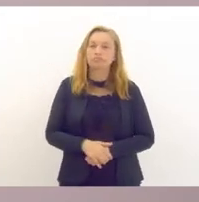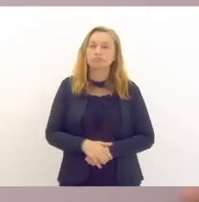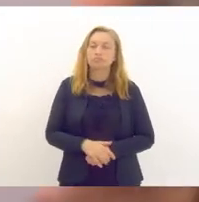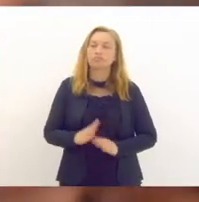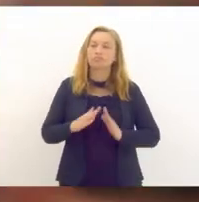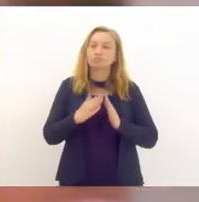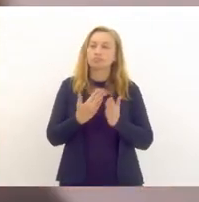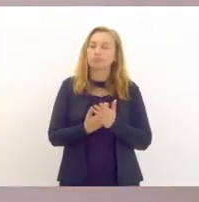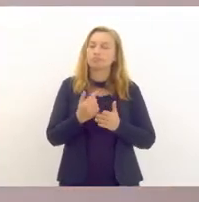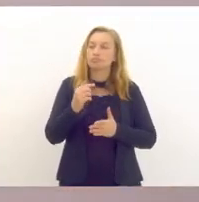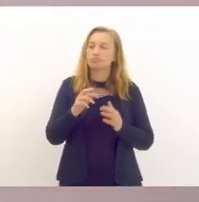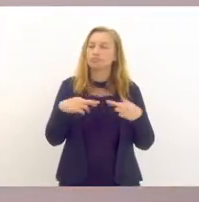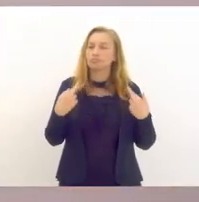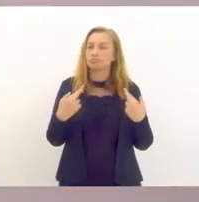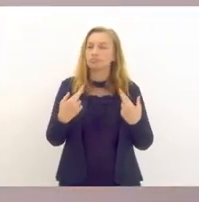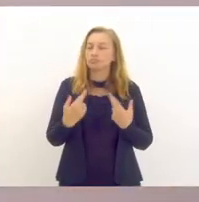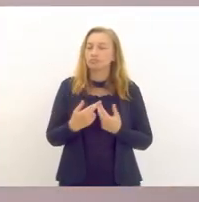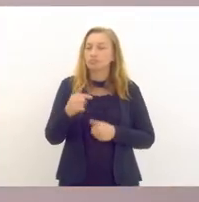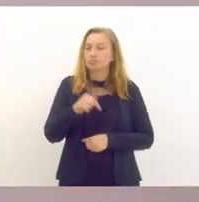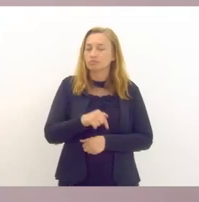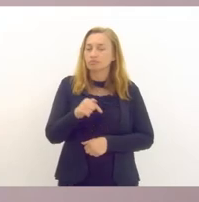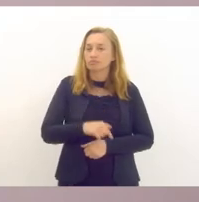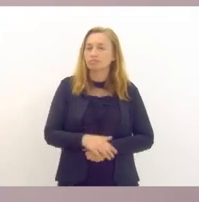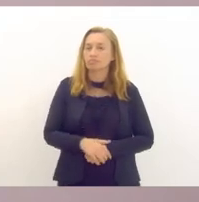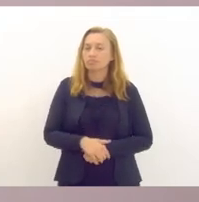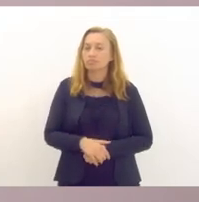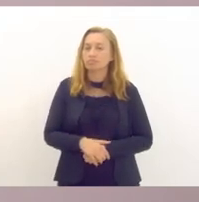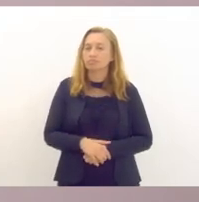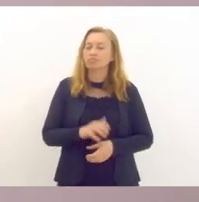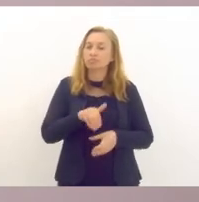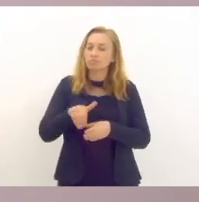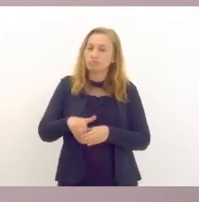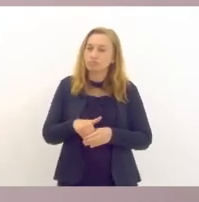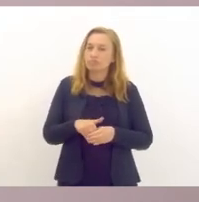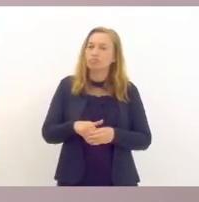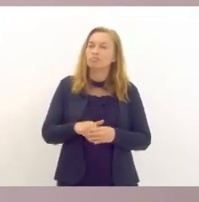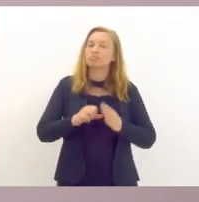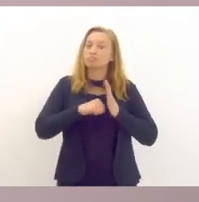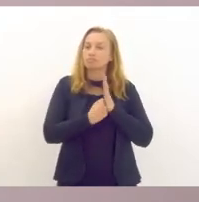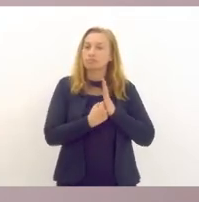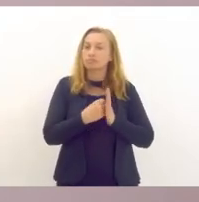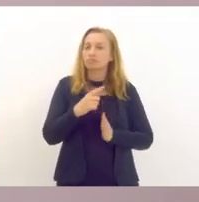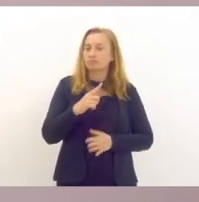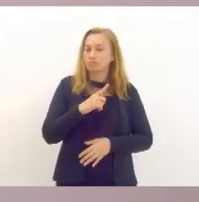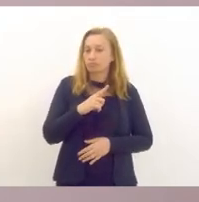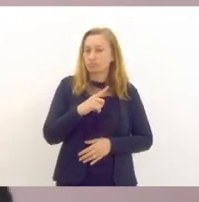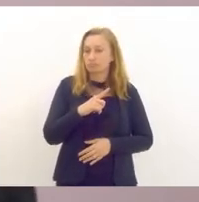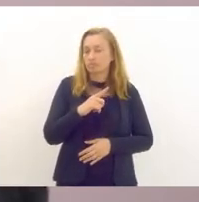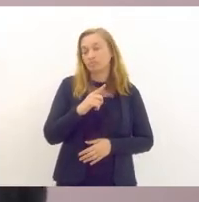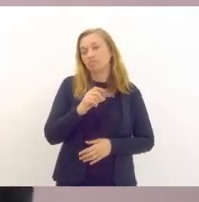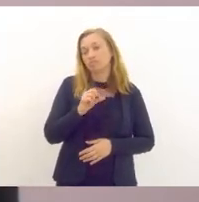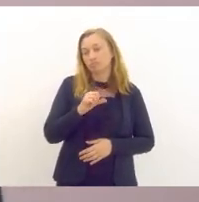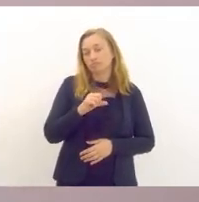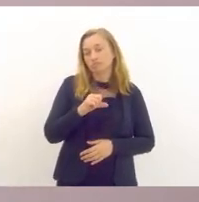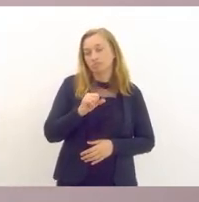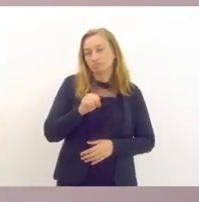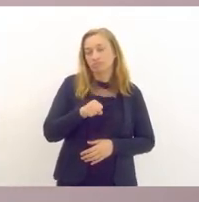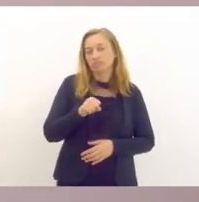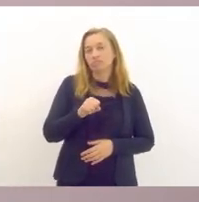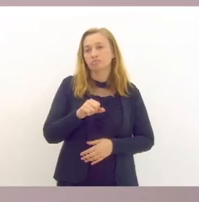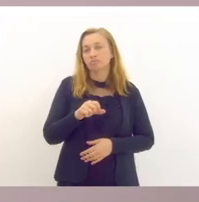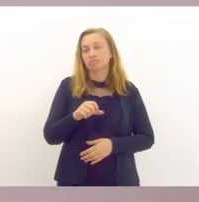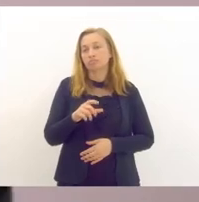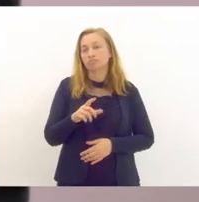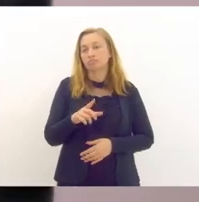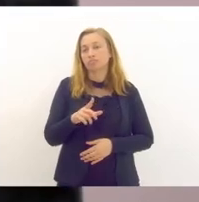um colégio de líderes aqui e vamos é uma vez votados se decoram o que ficar acordado a gente